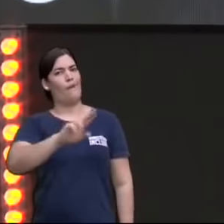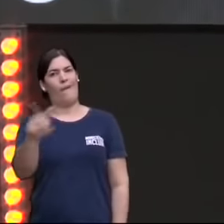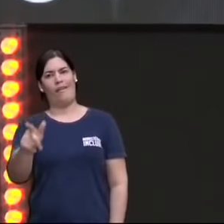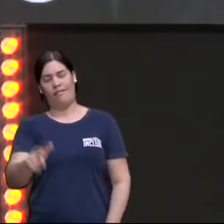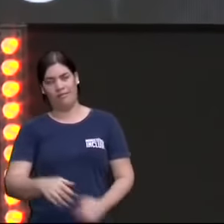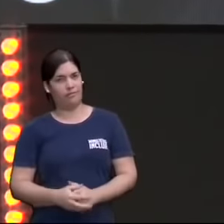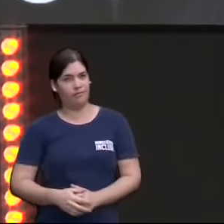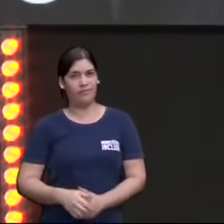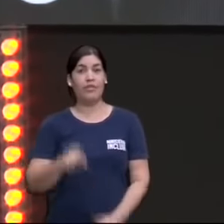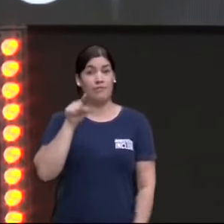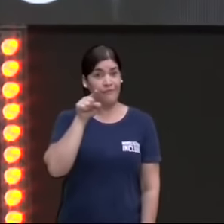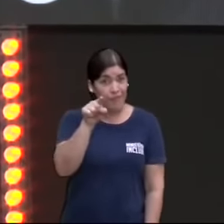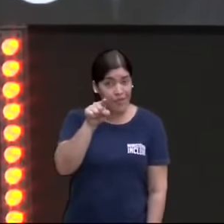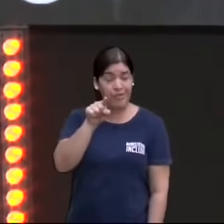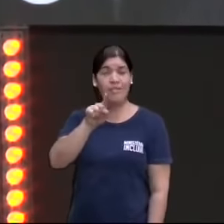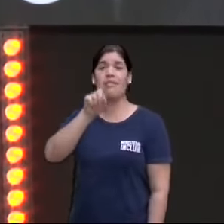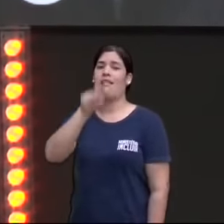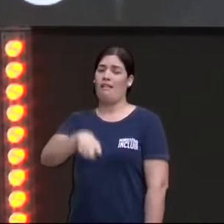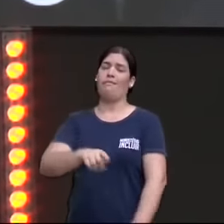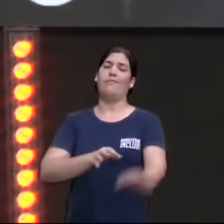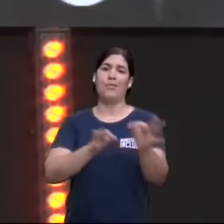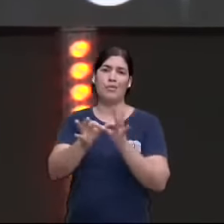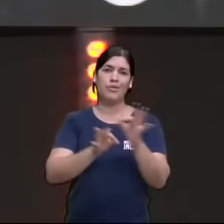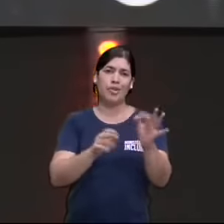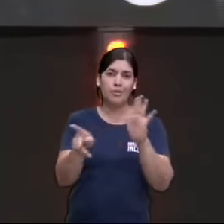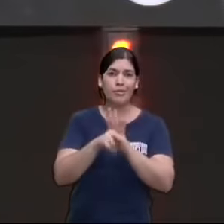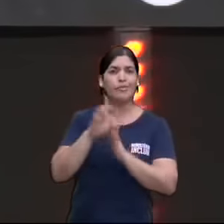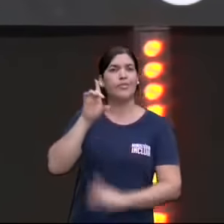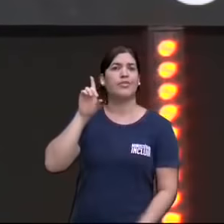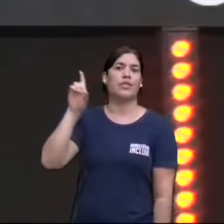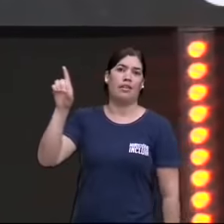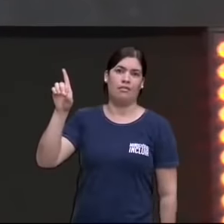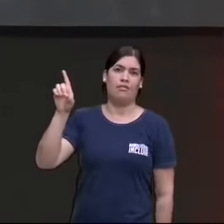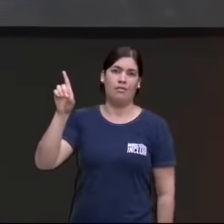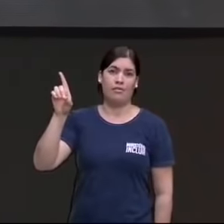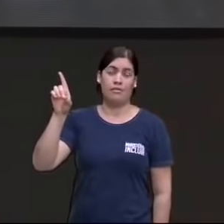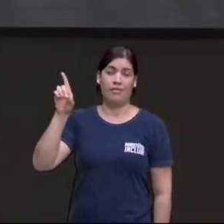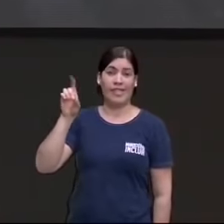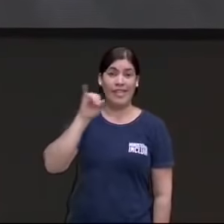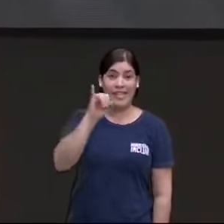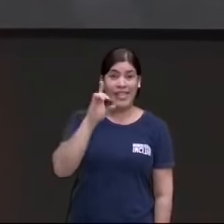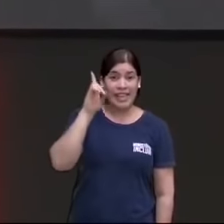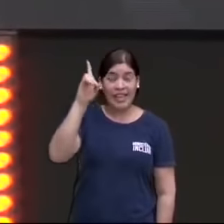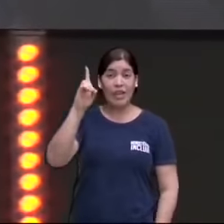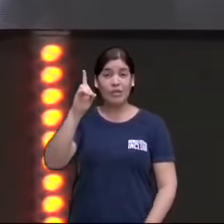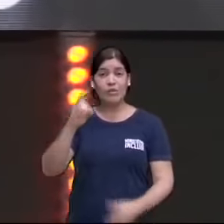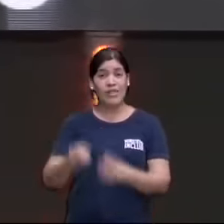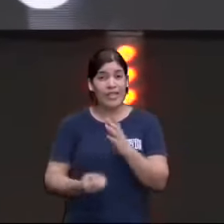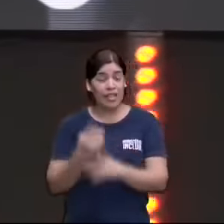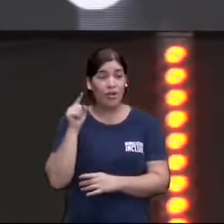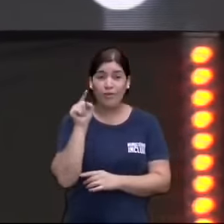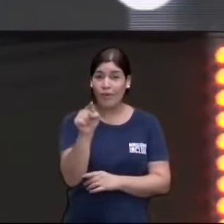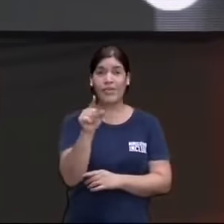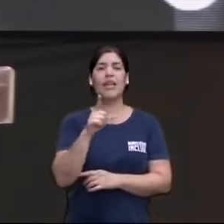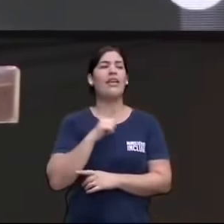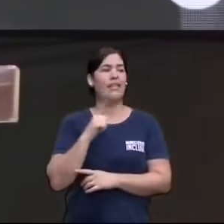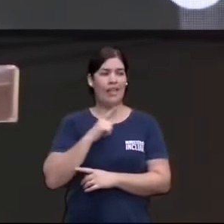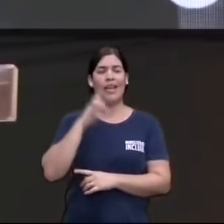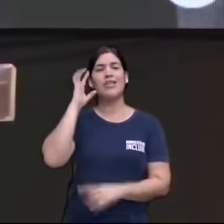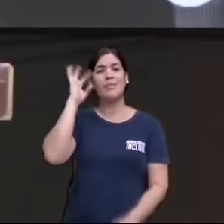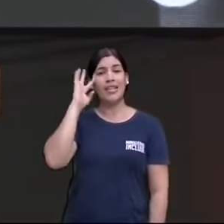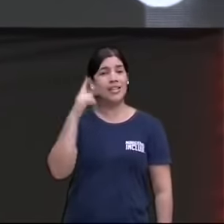Você é um projeto de Deus. E se Deus te projetou, Deus tem